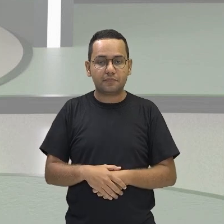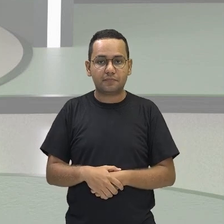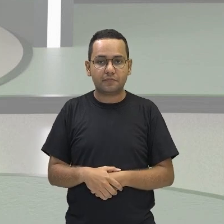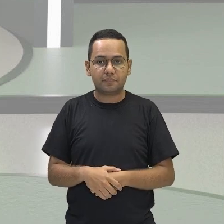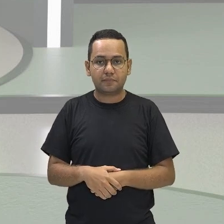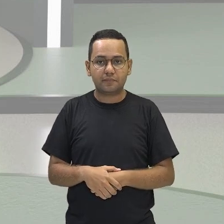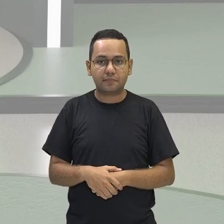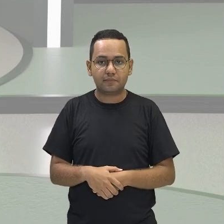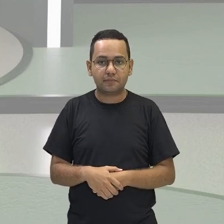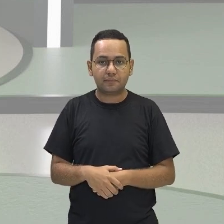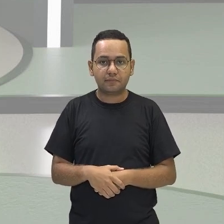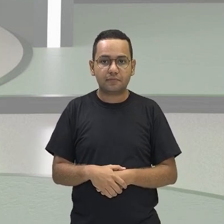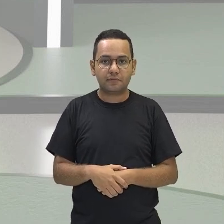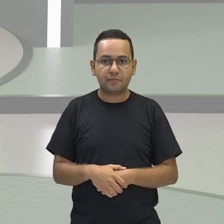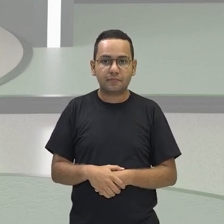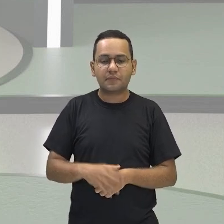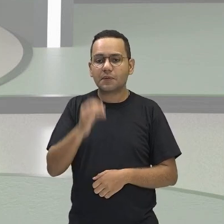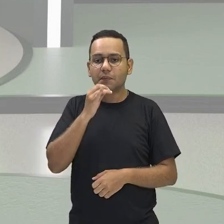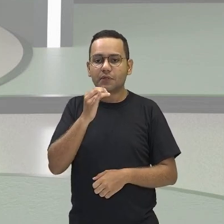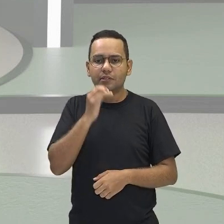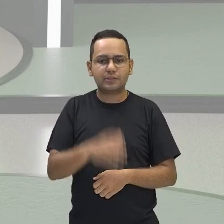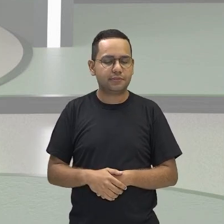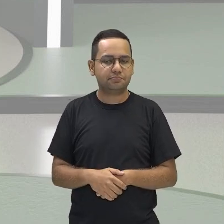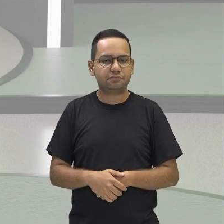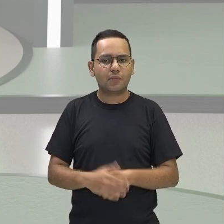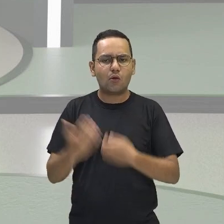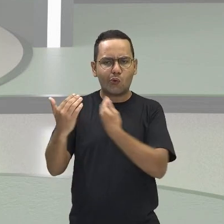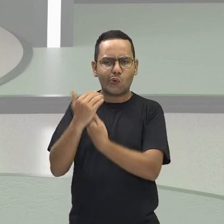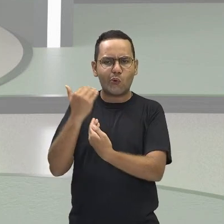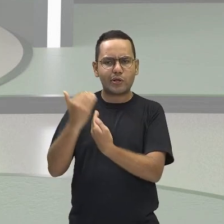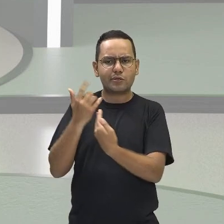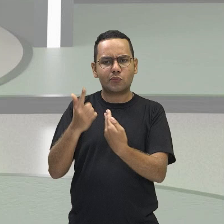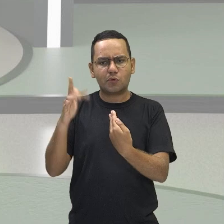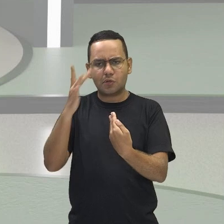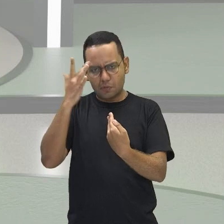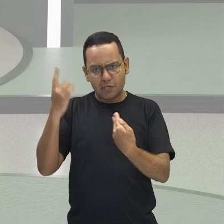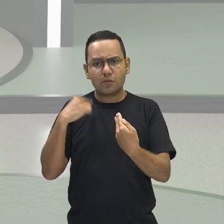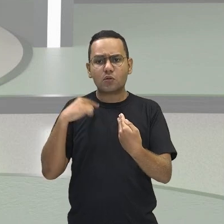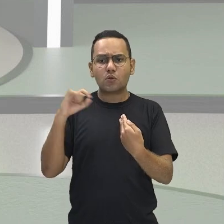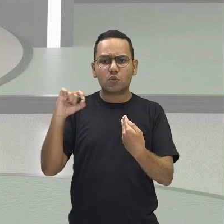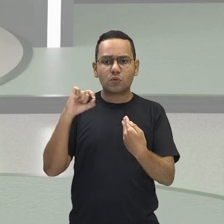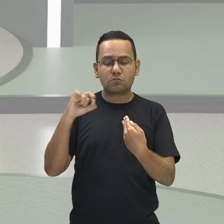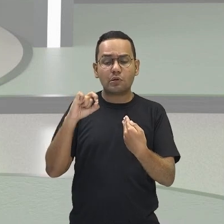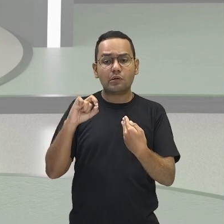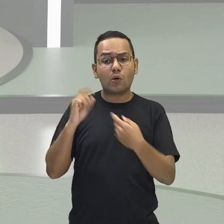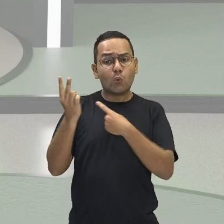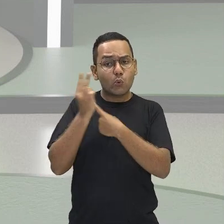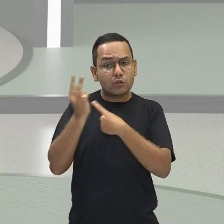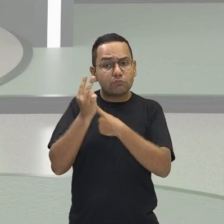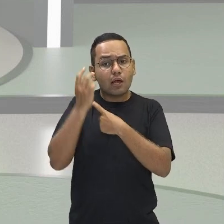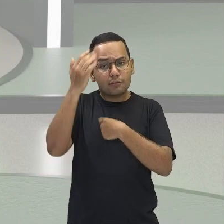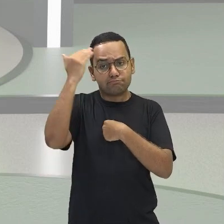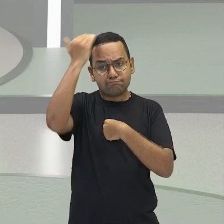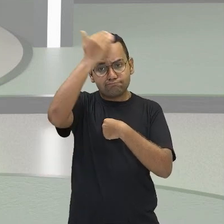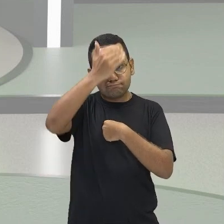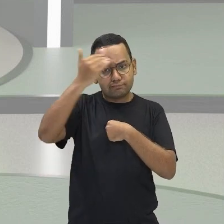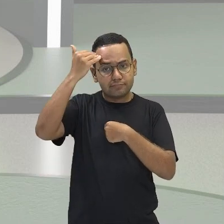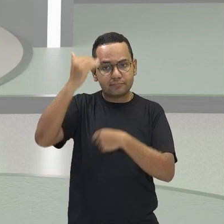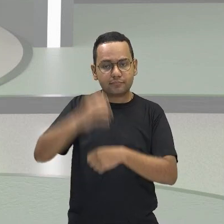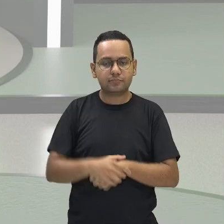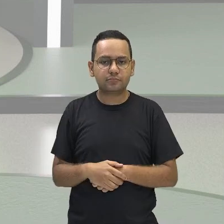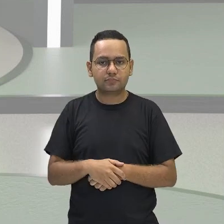fala? Cuidado com a muleira do menino, que a cabeça fica um pouco mole. Pois bem, é por conta disso que após